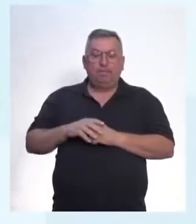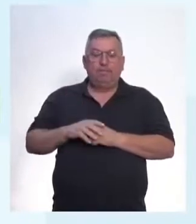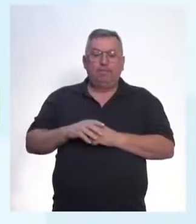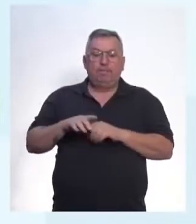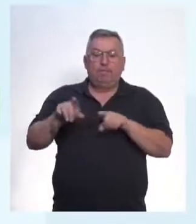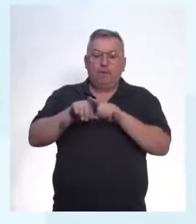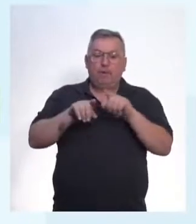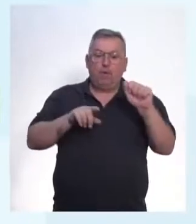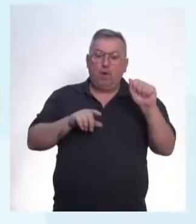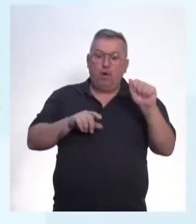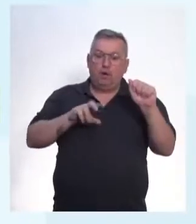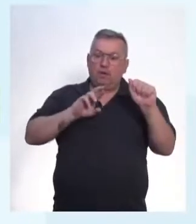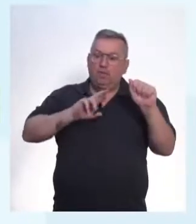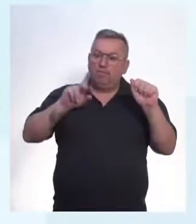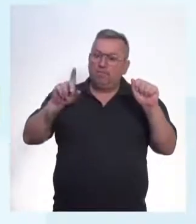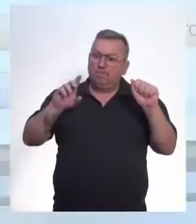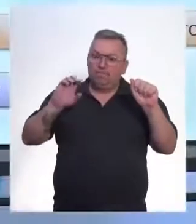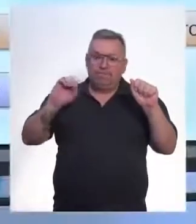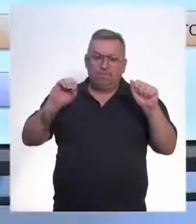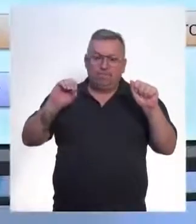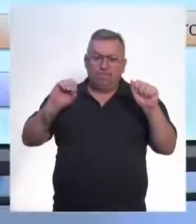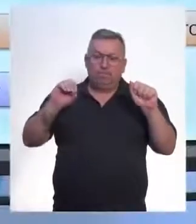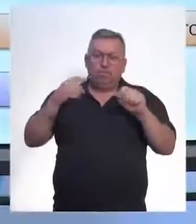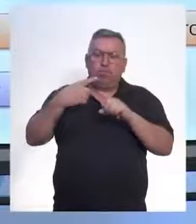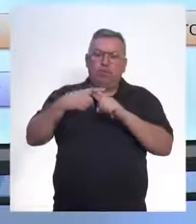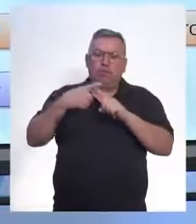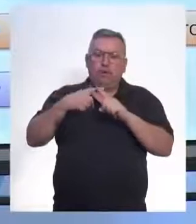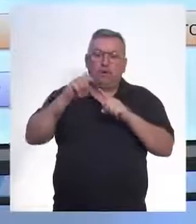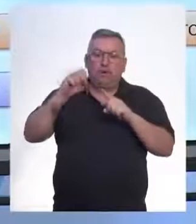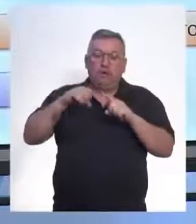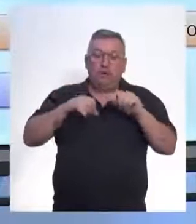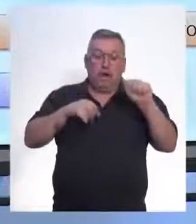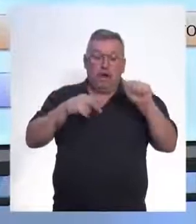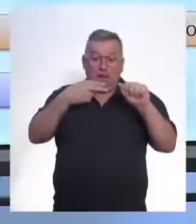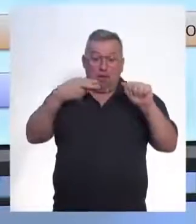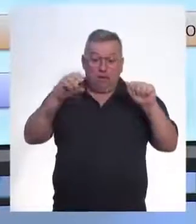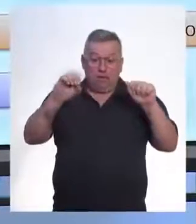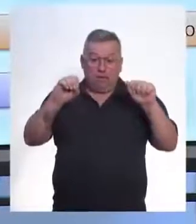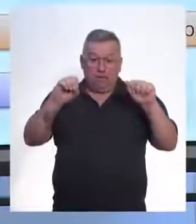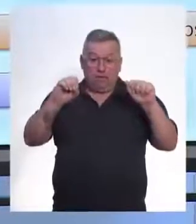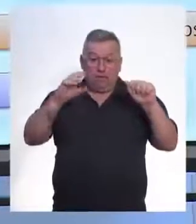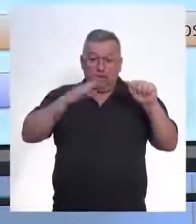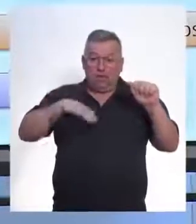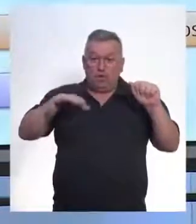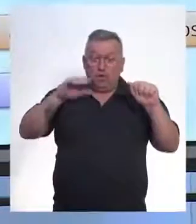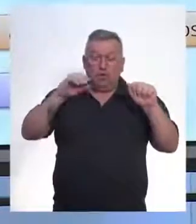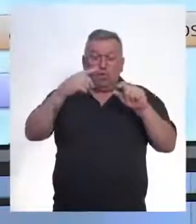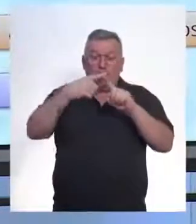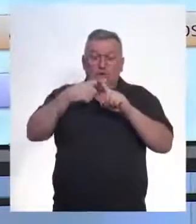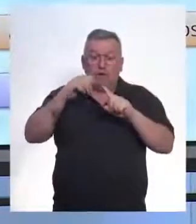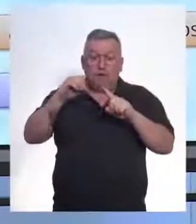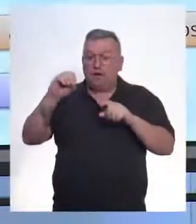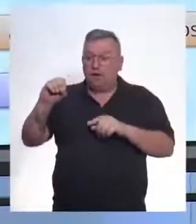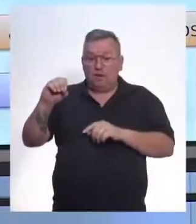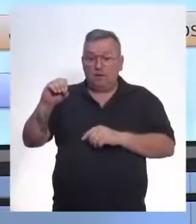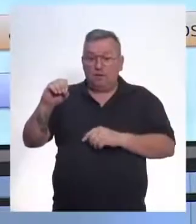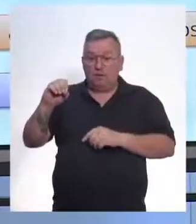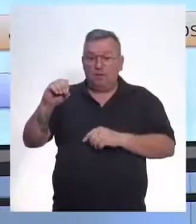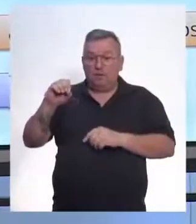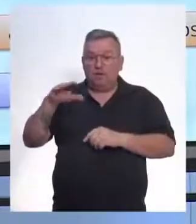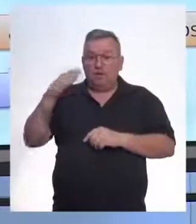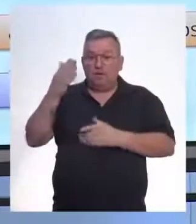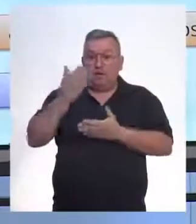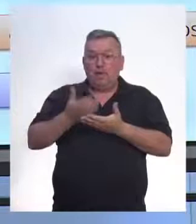que o a tem que ser diferente de zero, por quê? Se o a for igual a zero, todo número vezes zero é zero. Então,